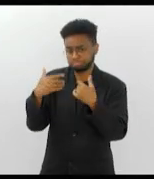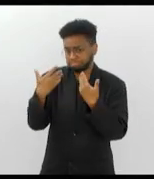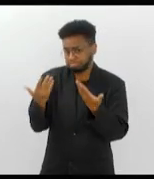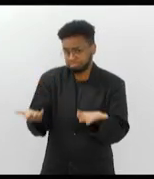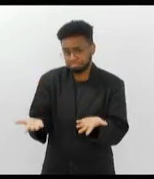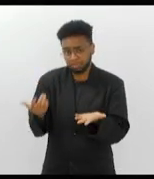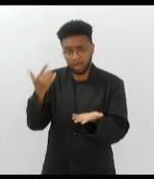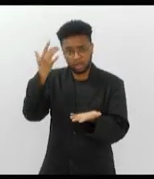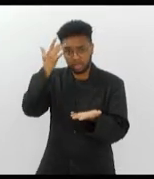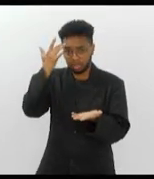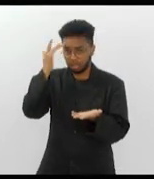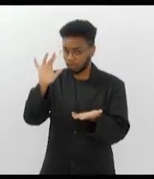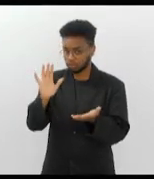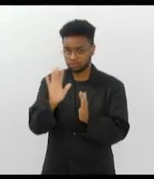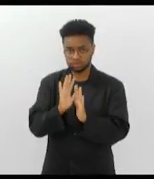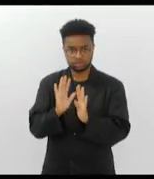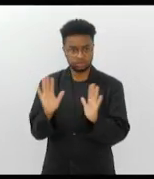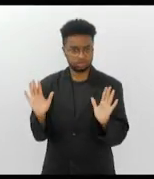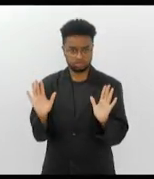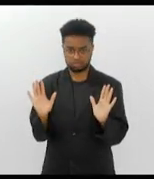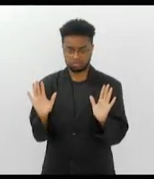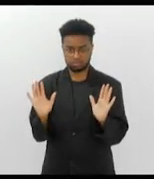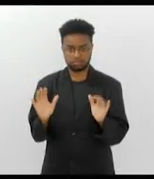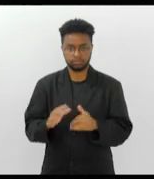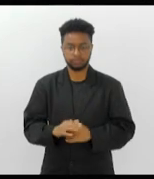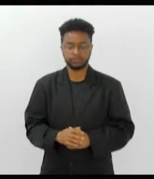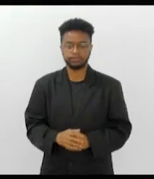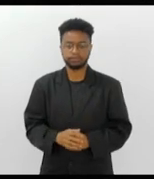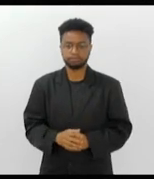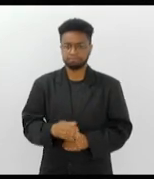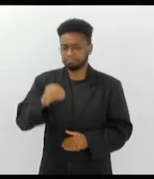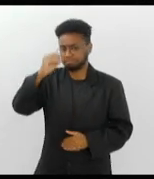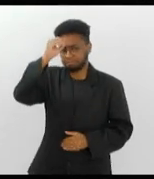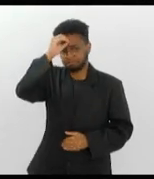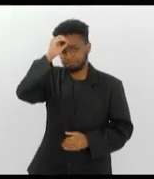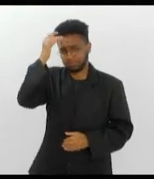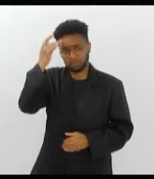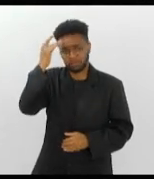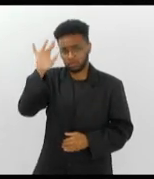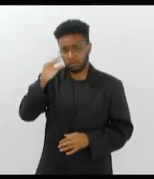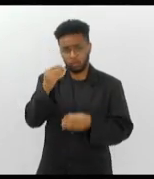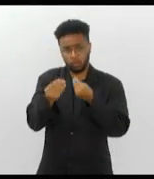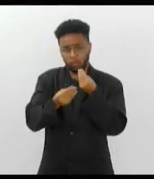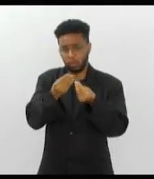não tenho a menor ideia, como se dá.